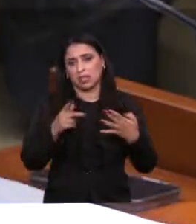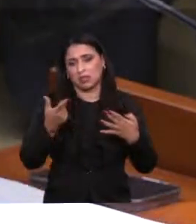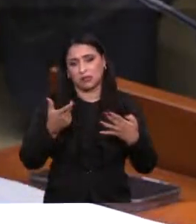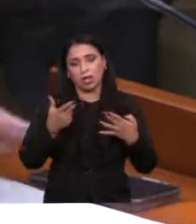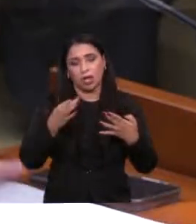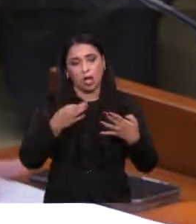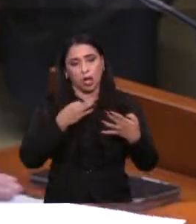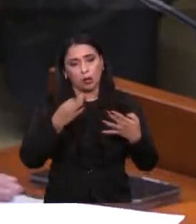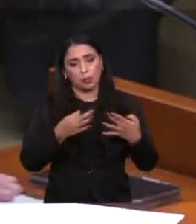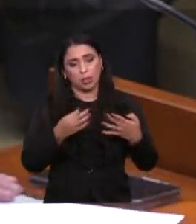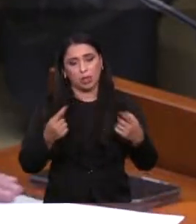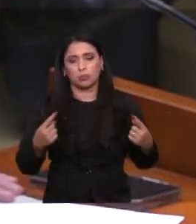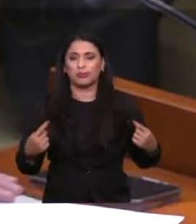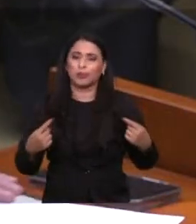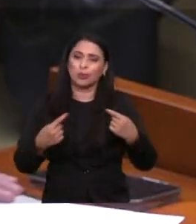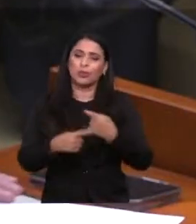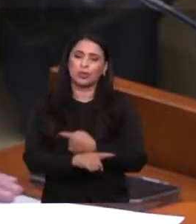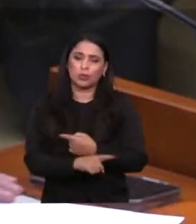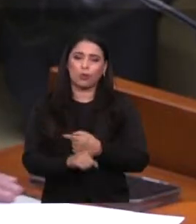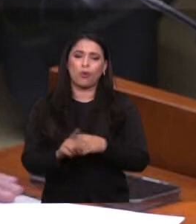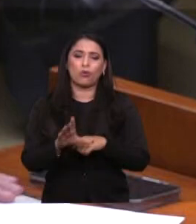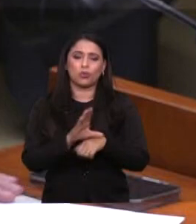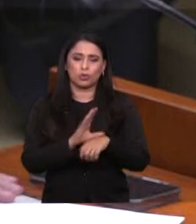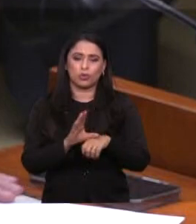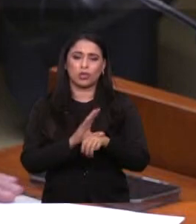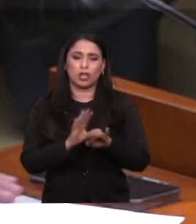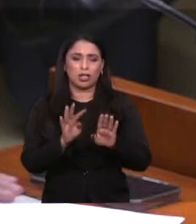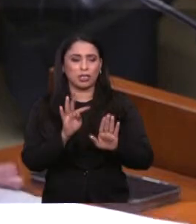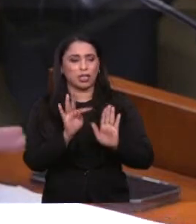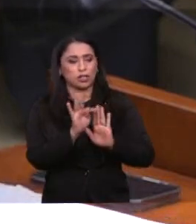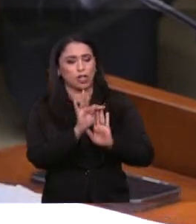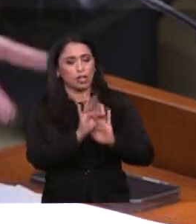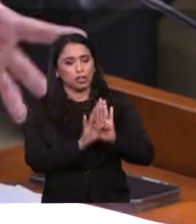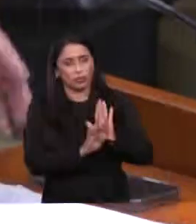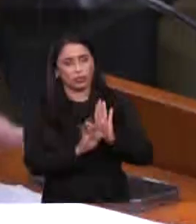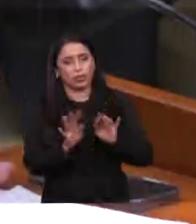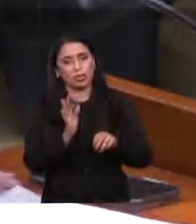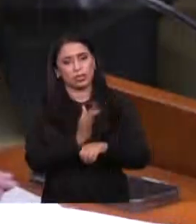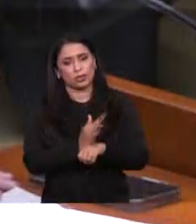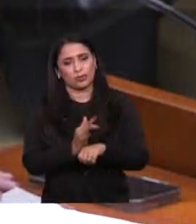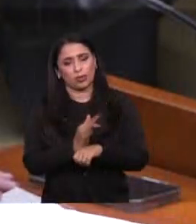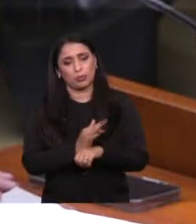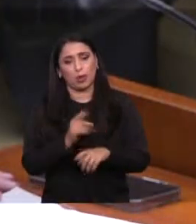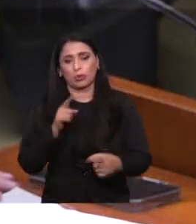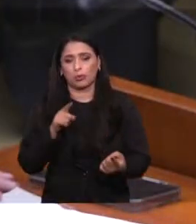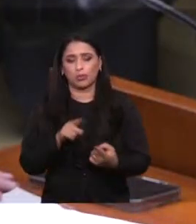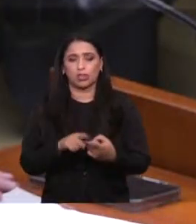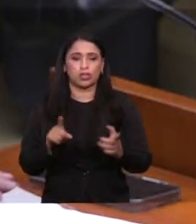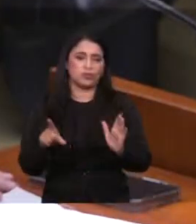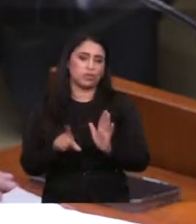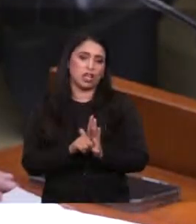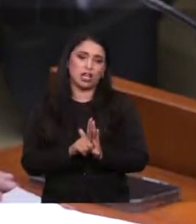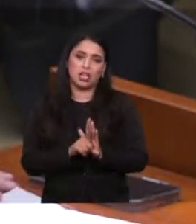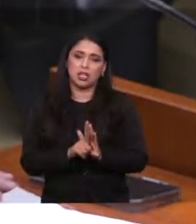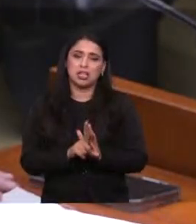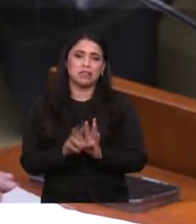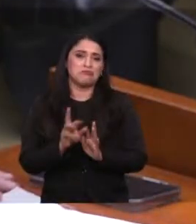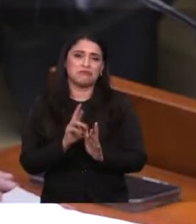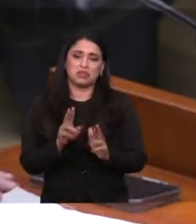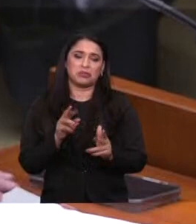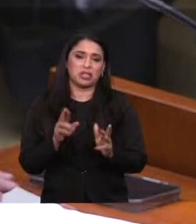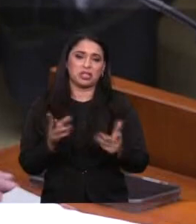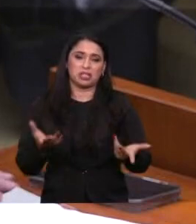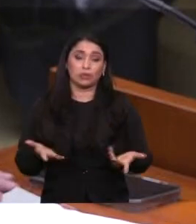Então, inconstitucionalidade formal, e o objetivo da lei não está sendo atingido aqui, que